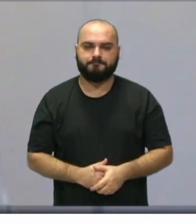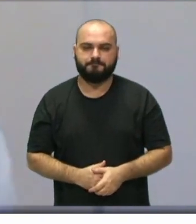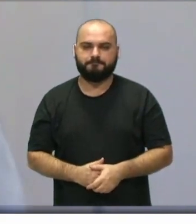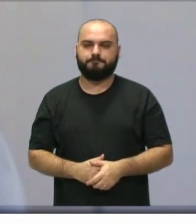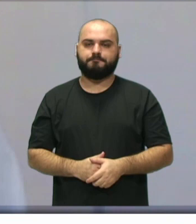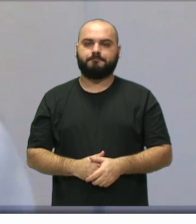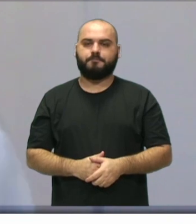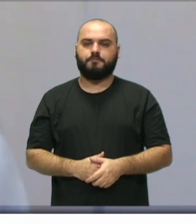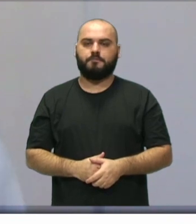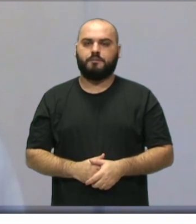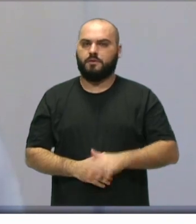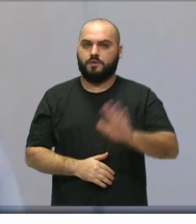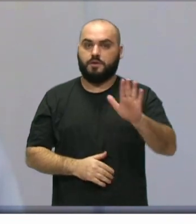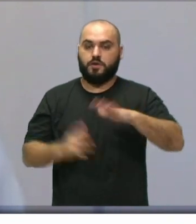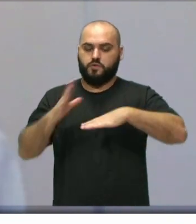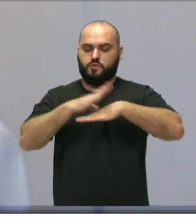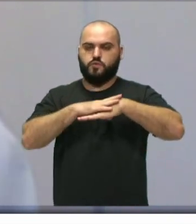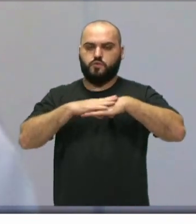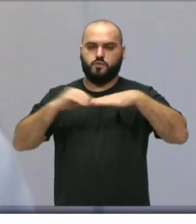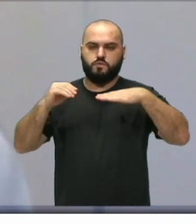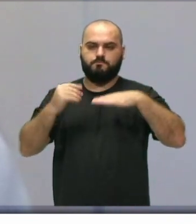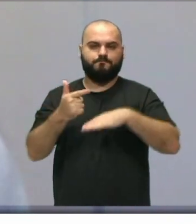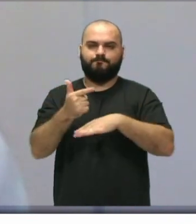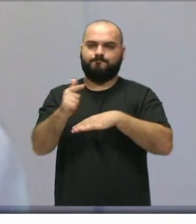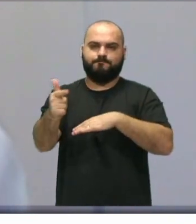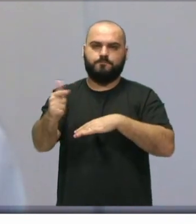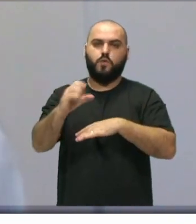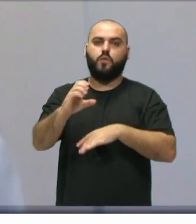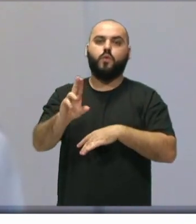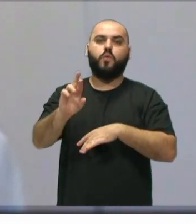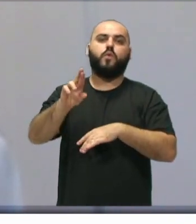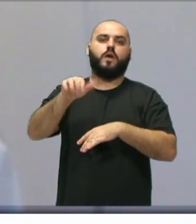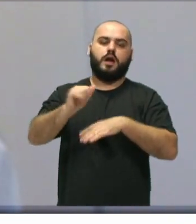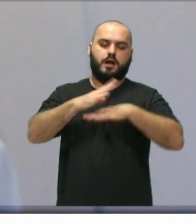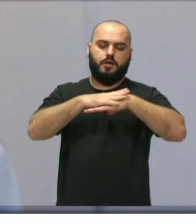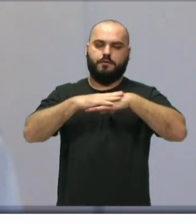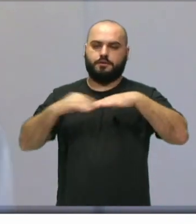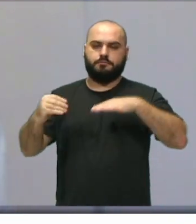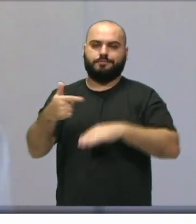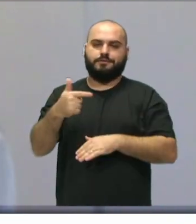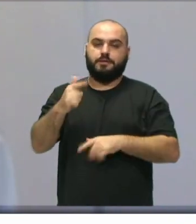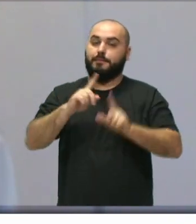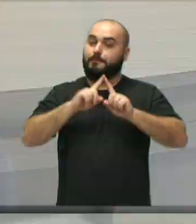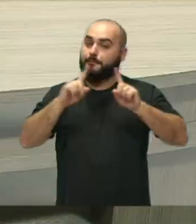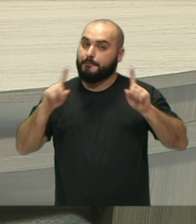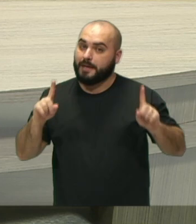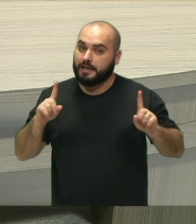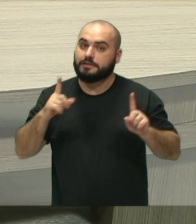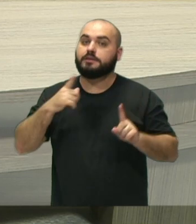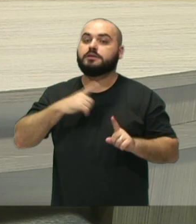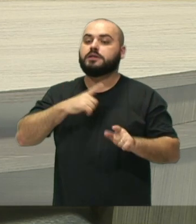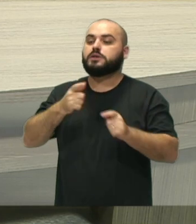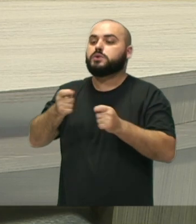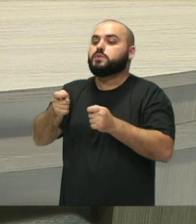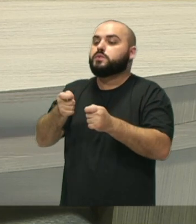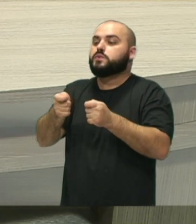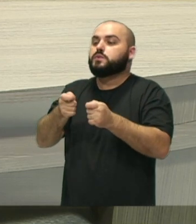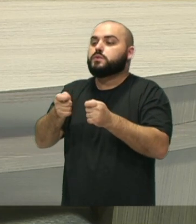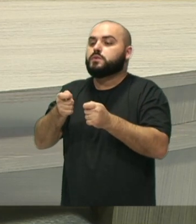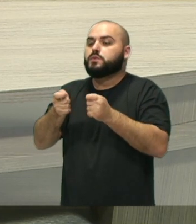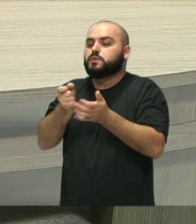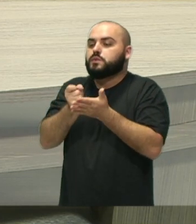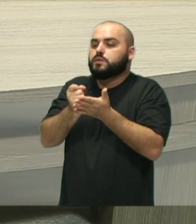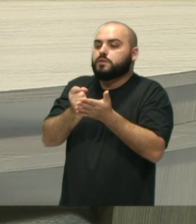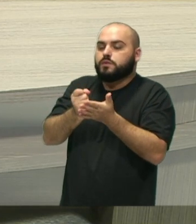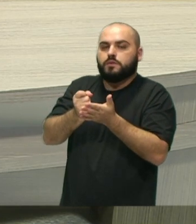a gente não fala em cura, não se fala em cura, mas a gente fala em controle dos sinais e sintomas, porque aquilo que o paciente